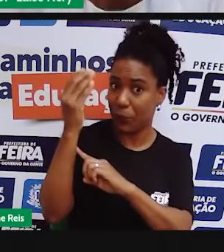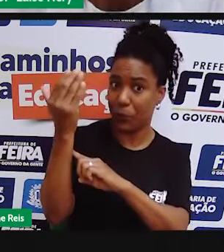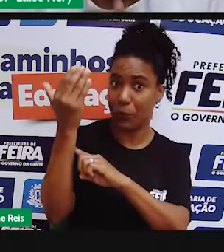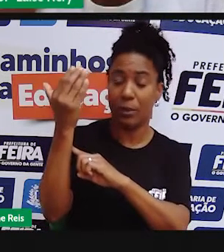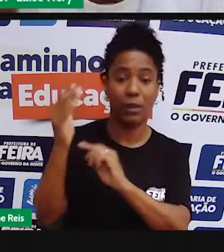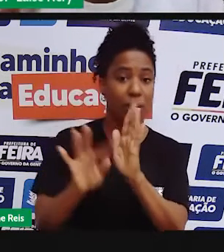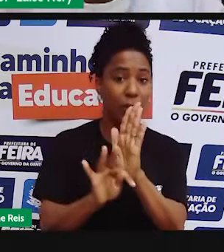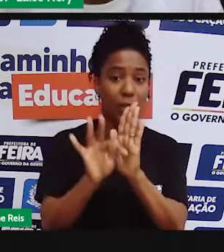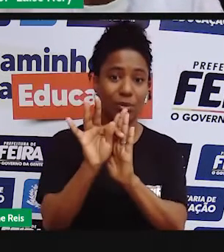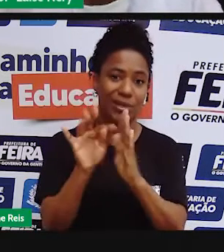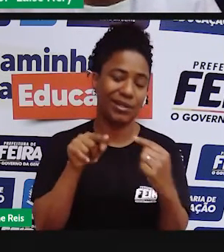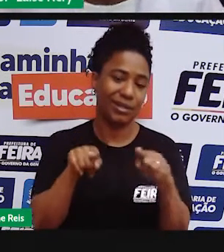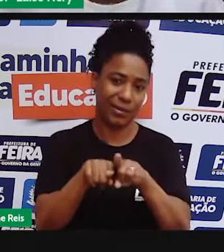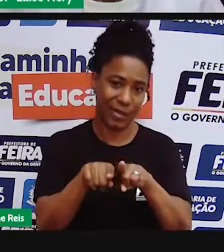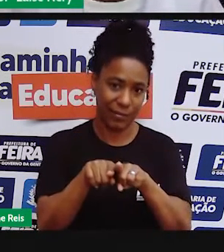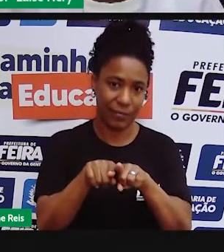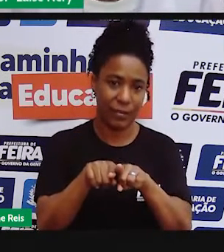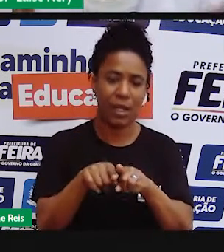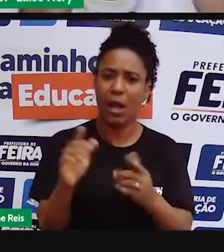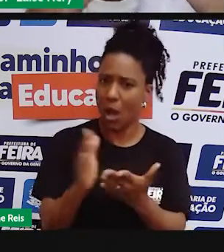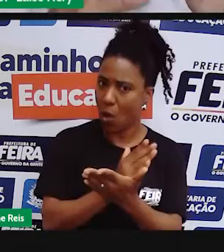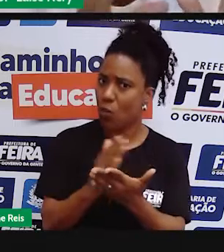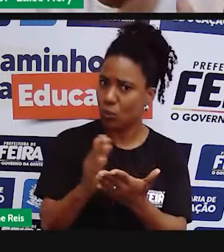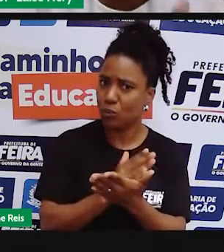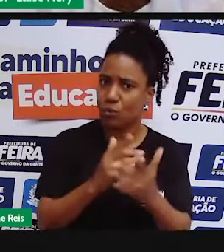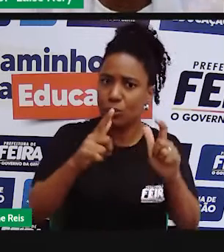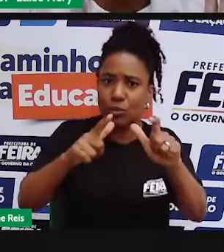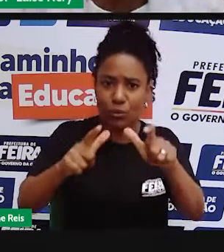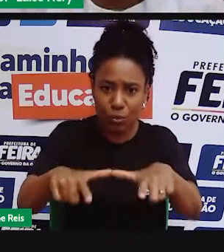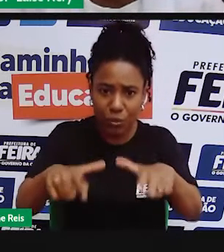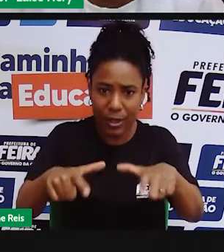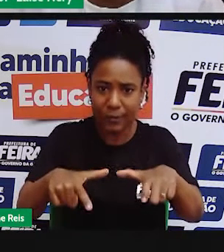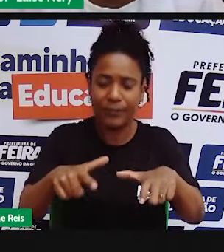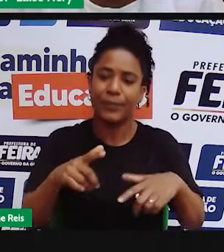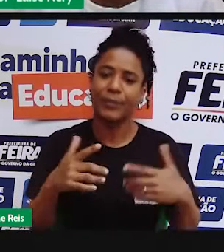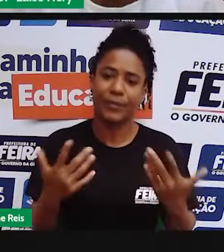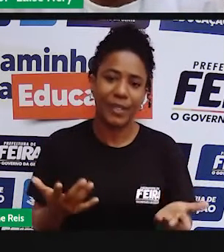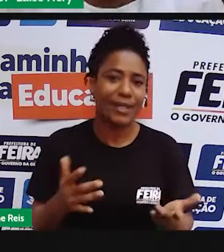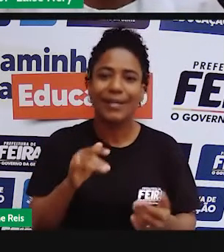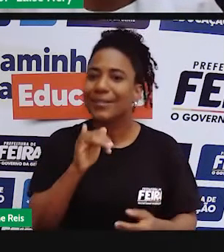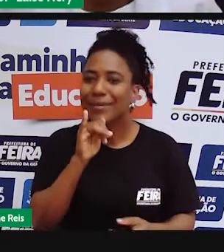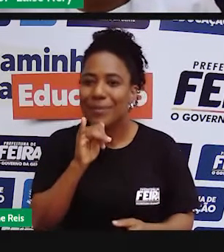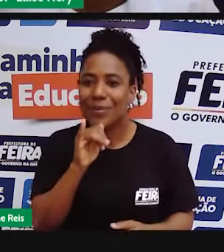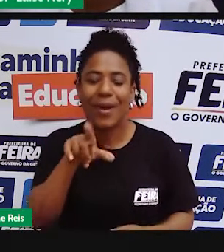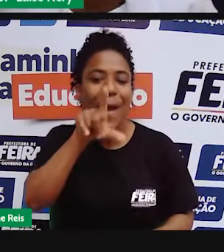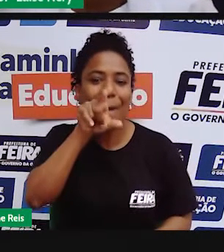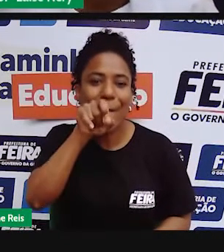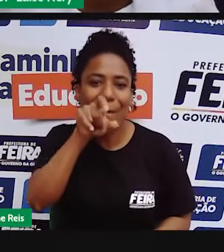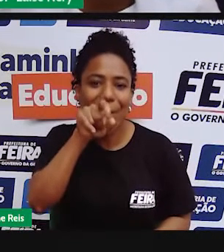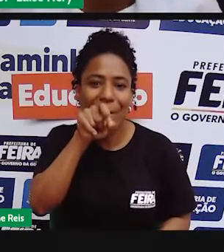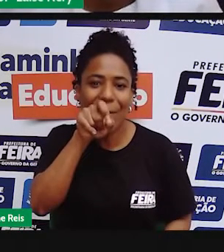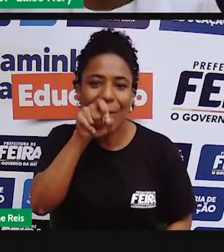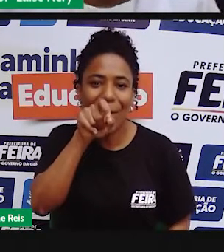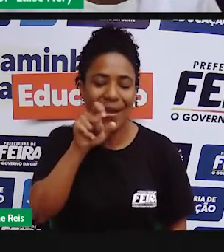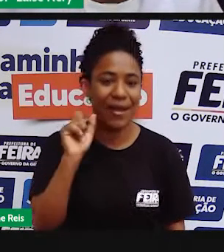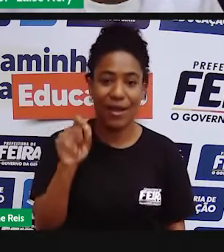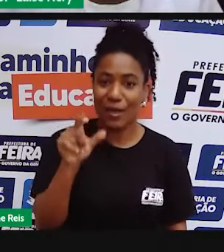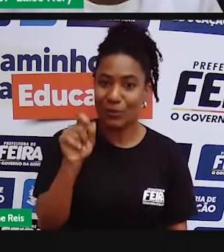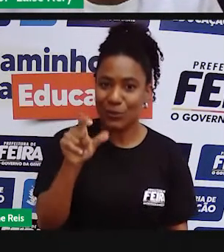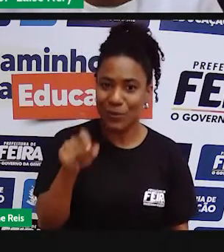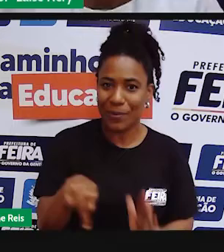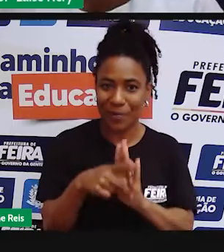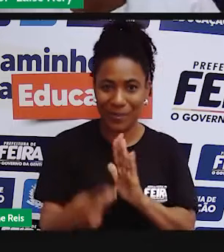Existem animais e existem plantas que só existem em determinados locais. Por exemplo, a arara azul é daqui